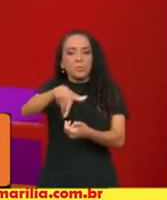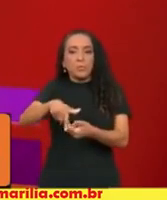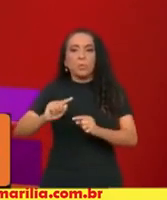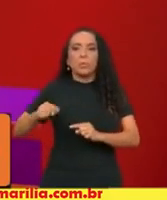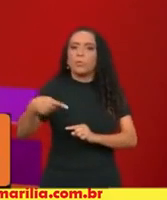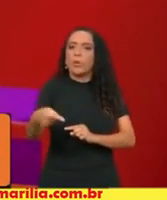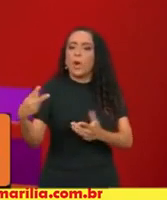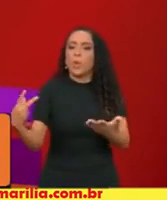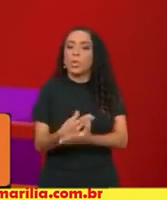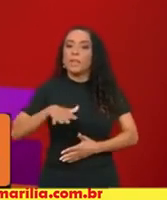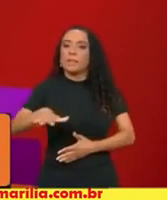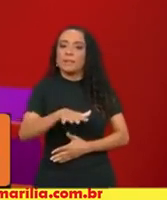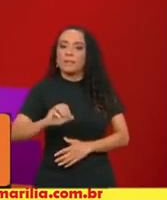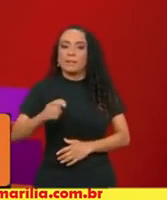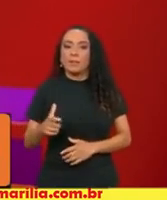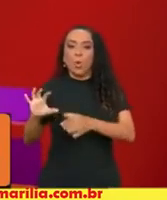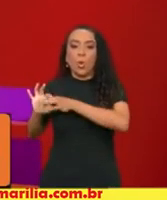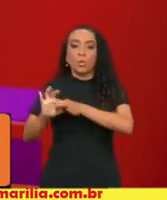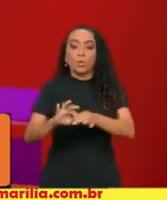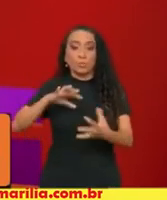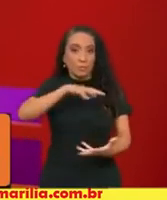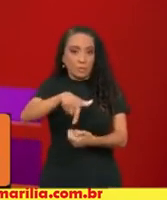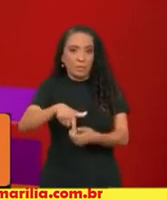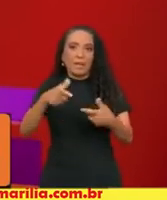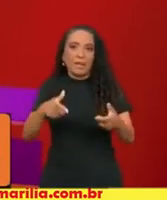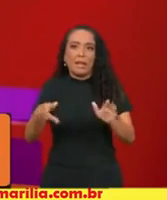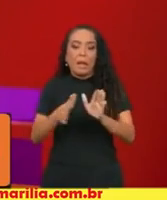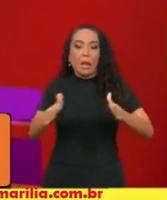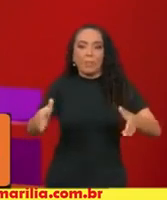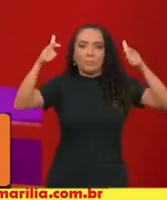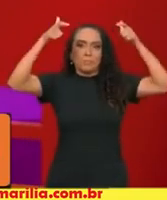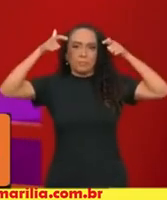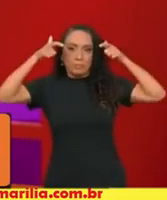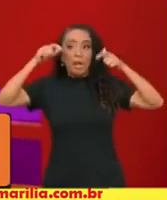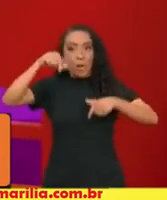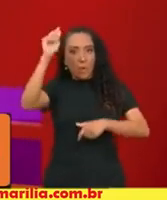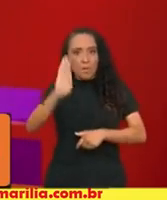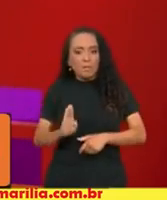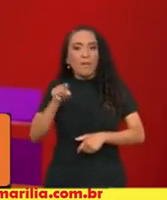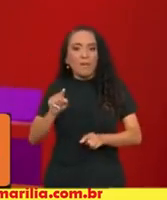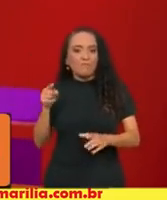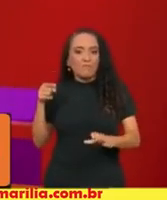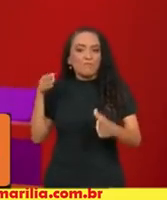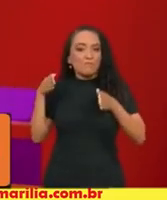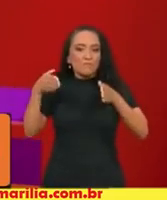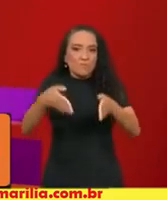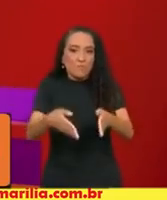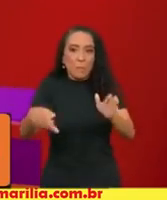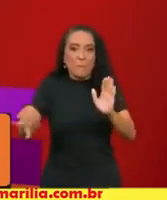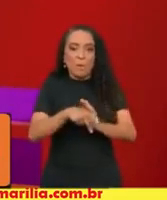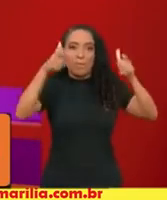daquilo que estava acontecendo, é claro, naquele contexto global, que era dos imperialismos, né? E o Brasil é alvo de imperialismos globais,